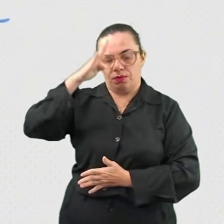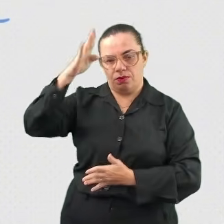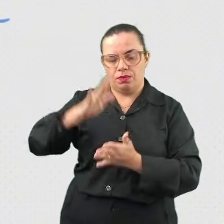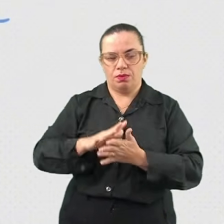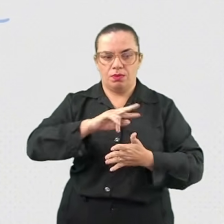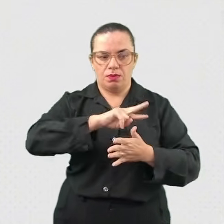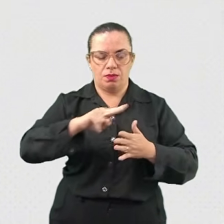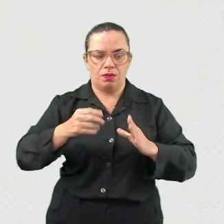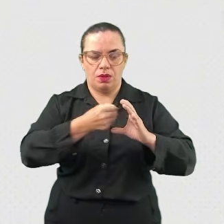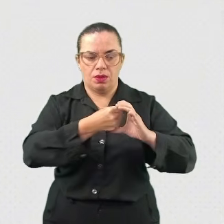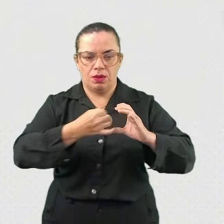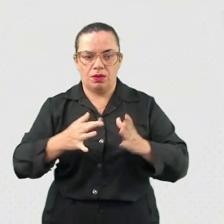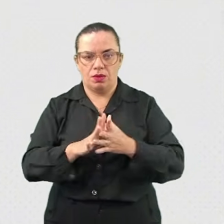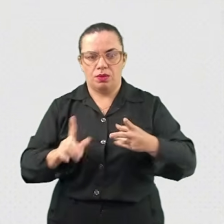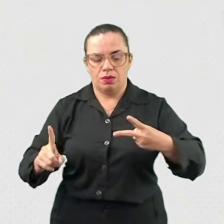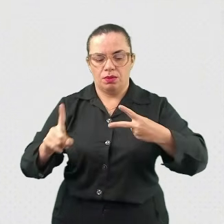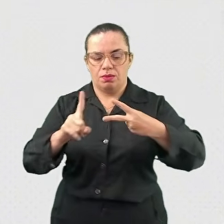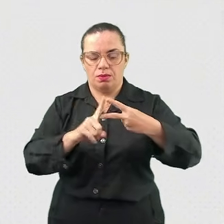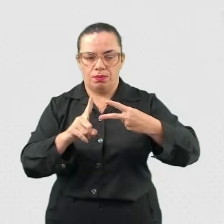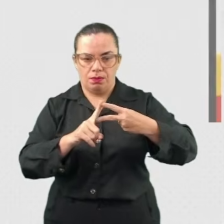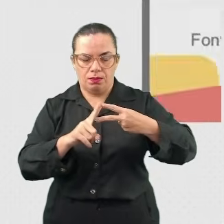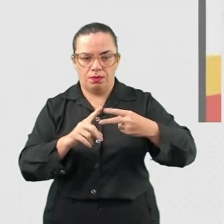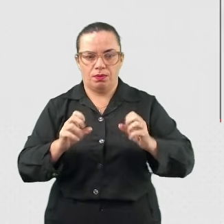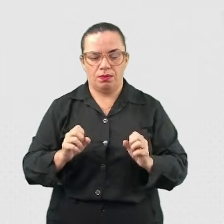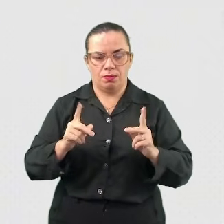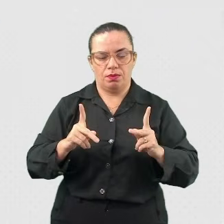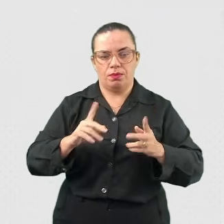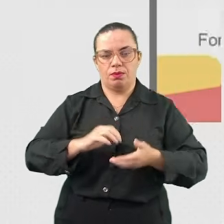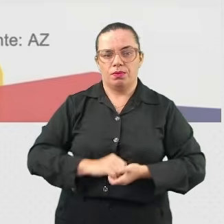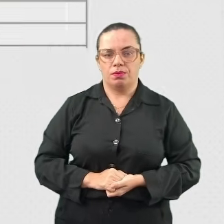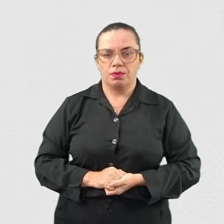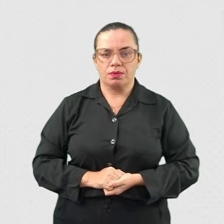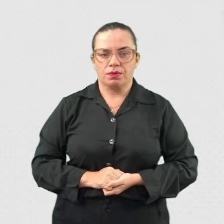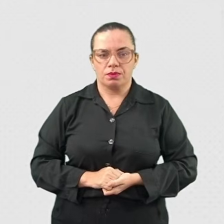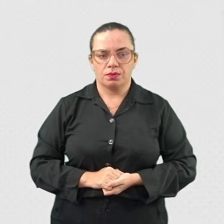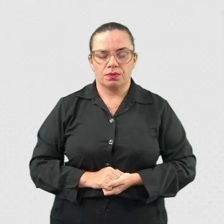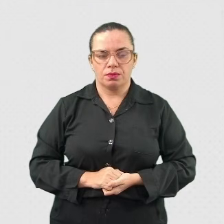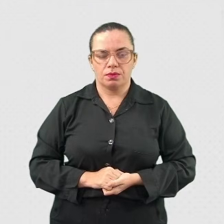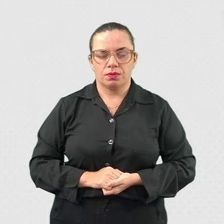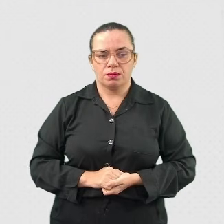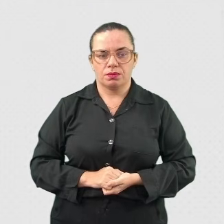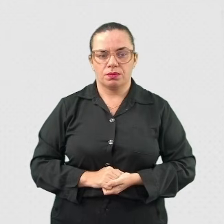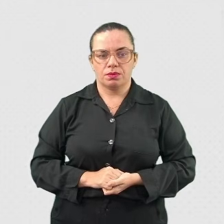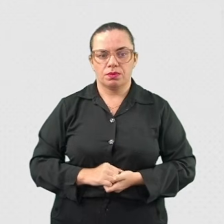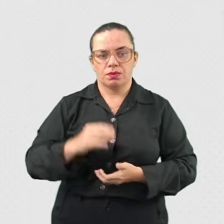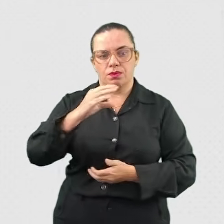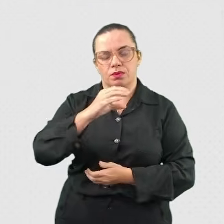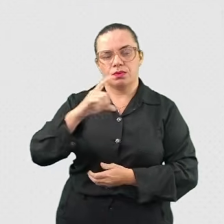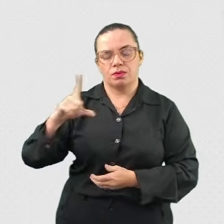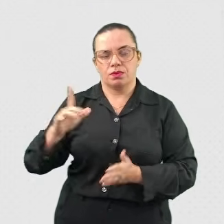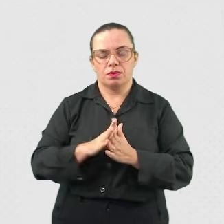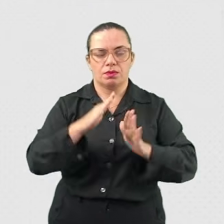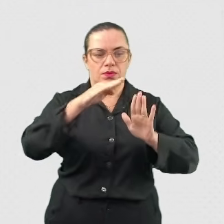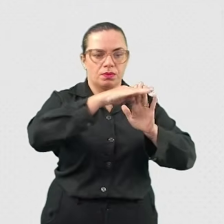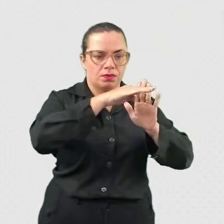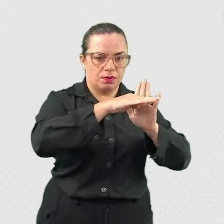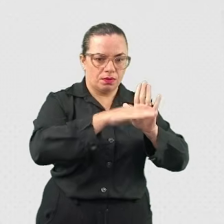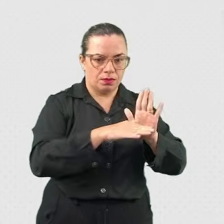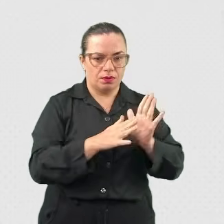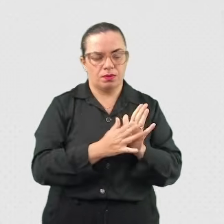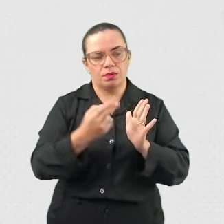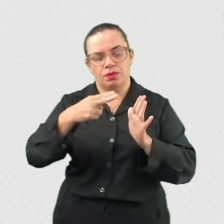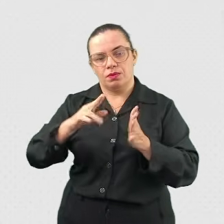que compõem um polígono. Beleza? Olha só. Classificação. Nome dos